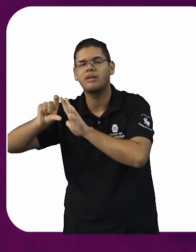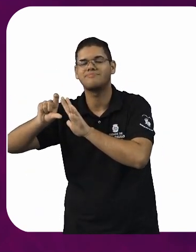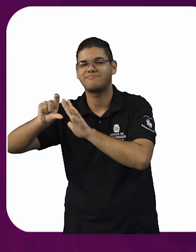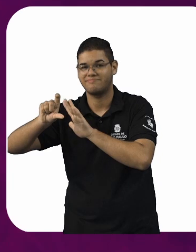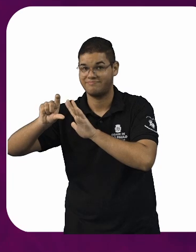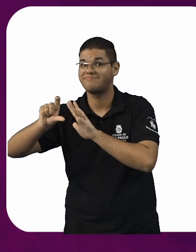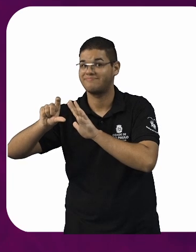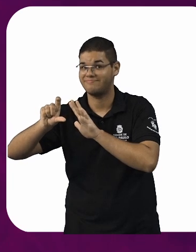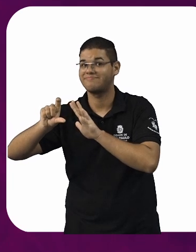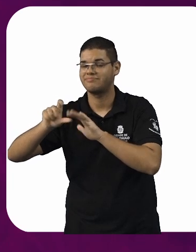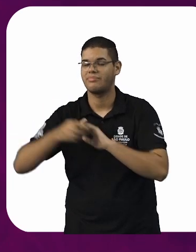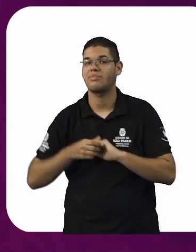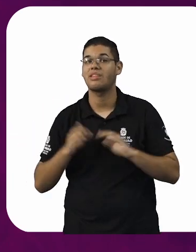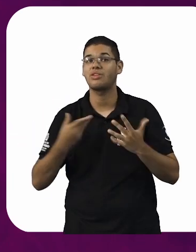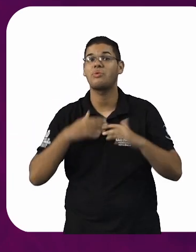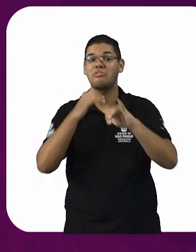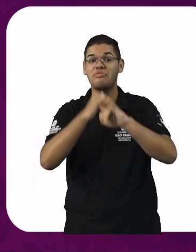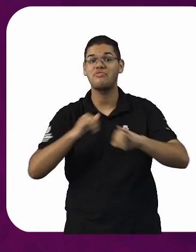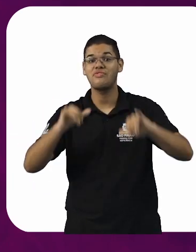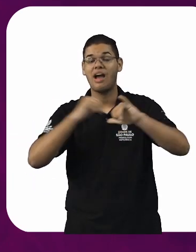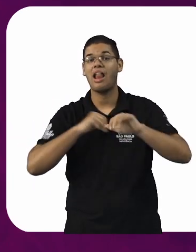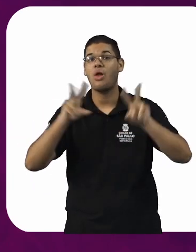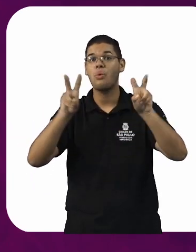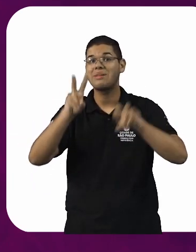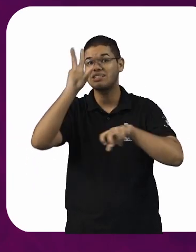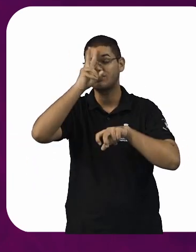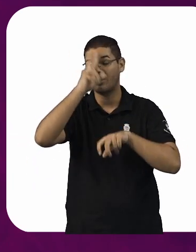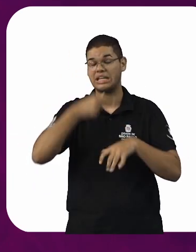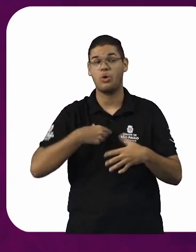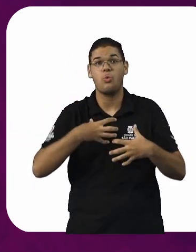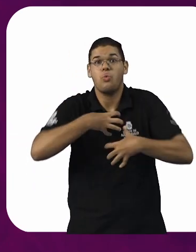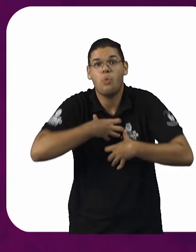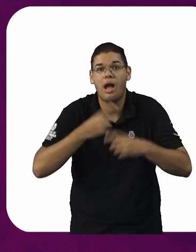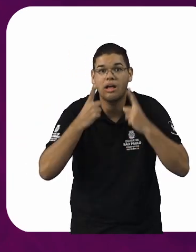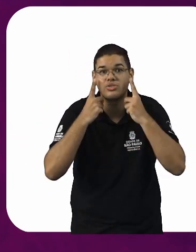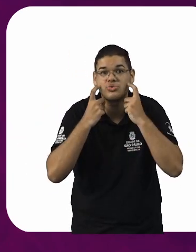cita um caso que me marcou, quase chorei de ódio quando eu vi pela primeira